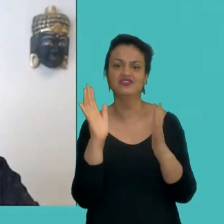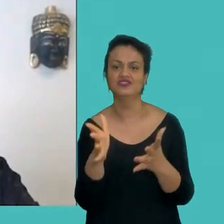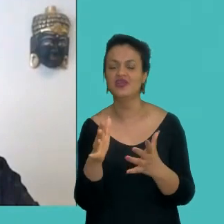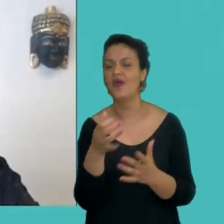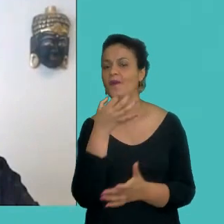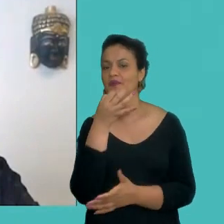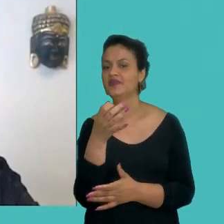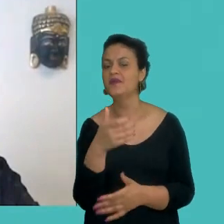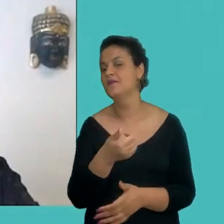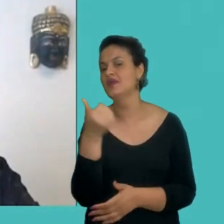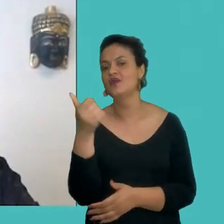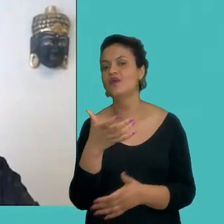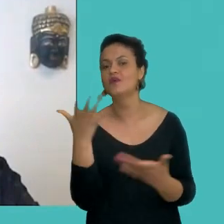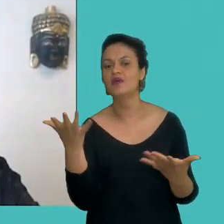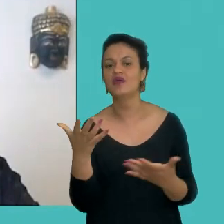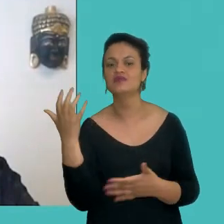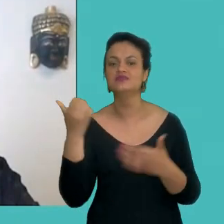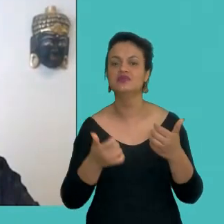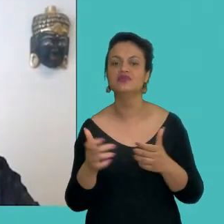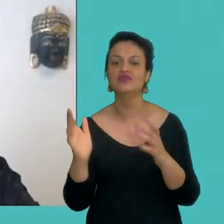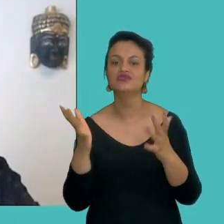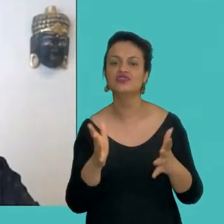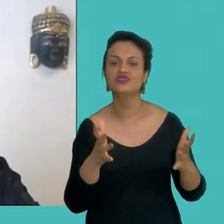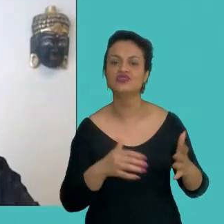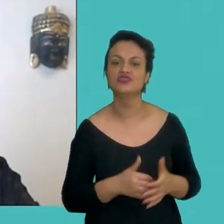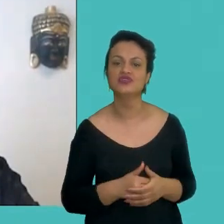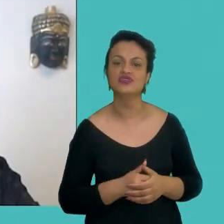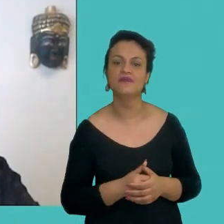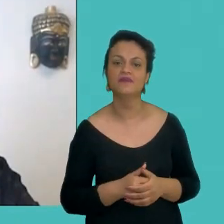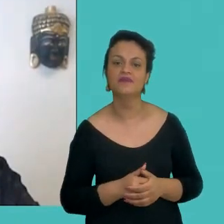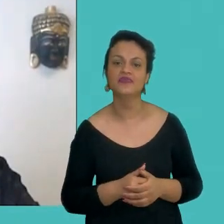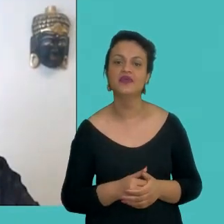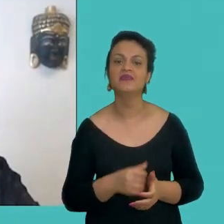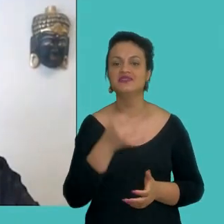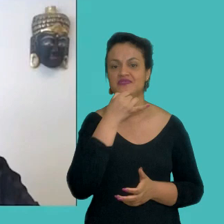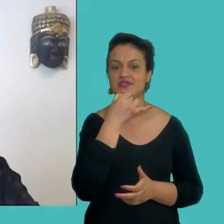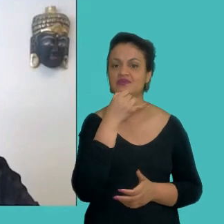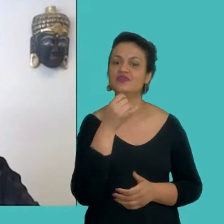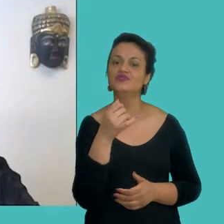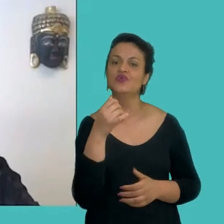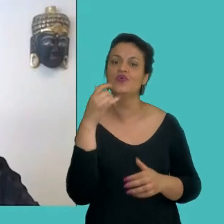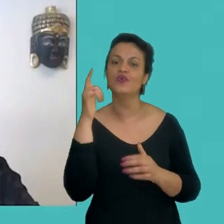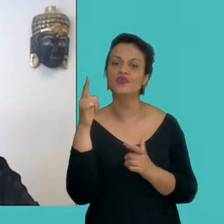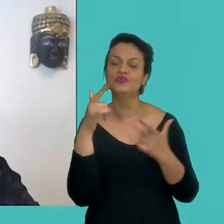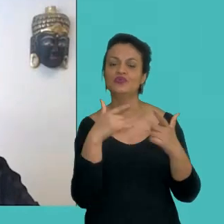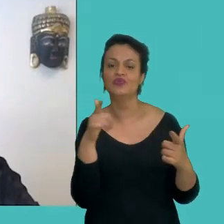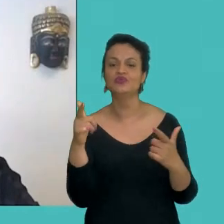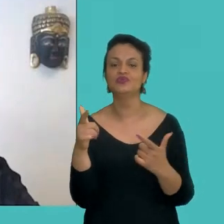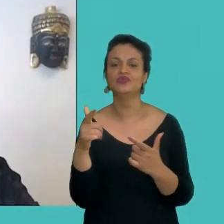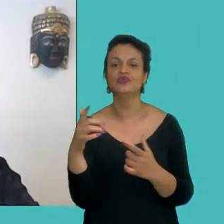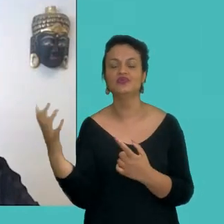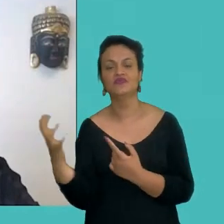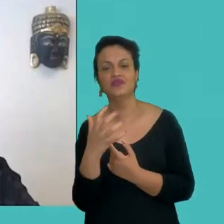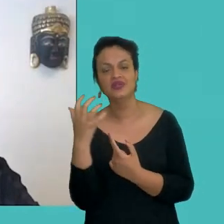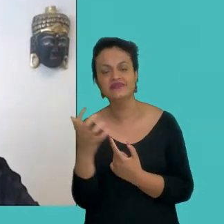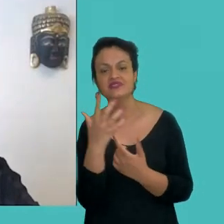mostrou qual é a posição melhor a ser adotada e, infelizmente, outros fatores